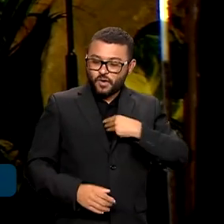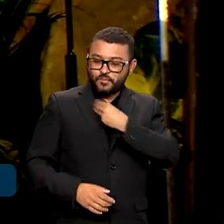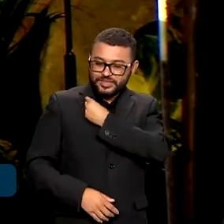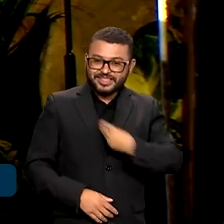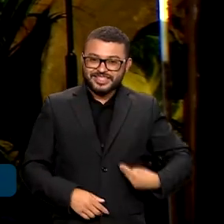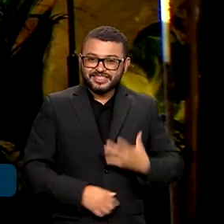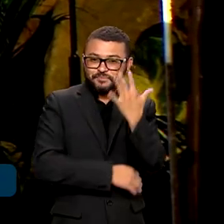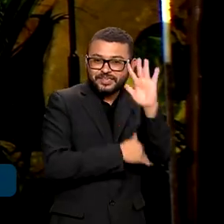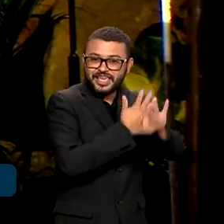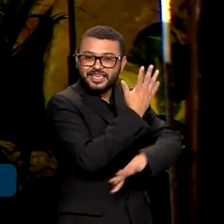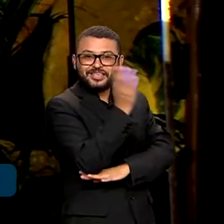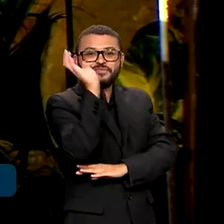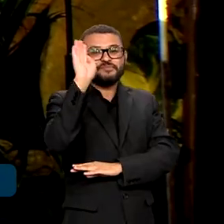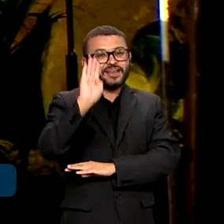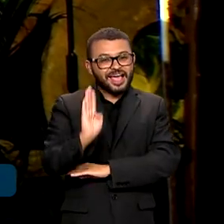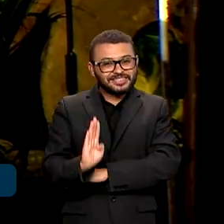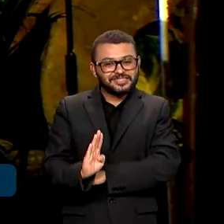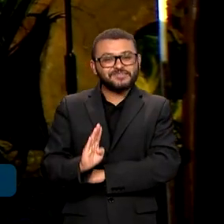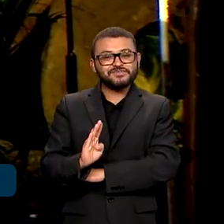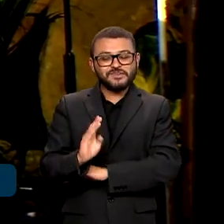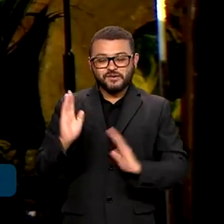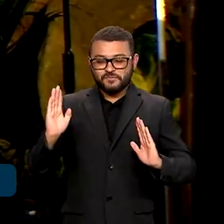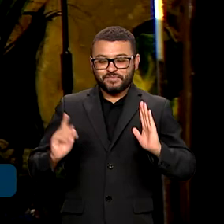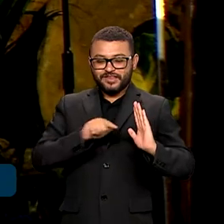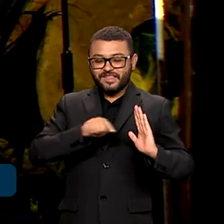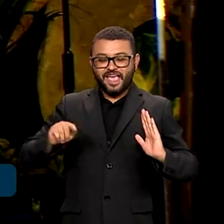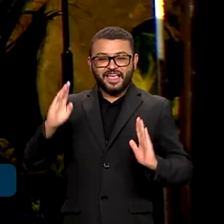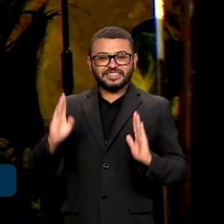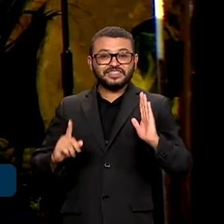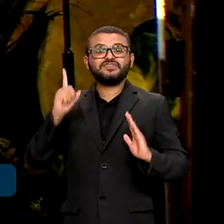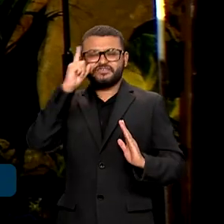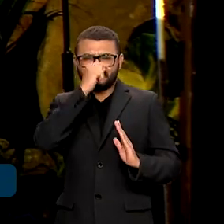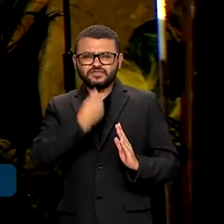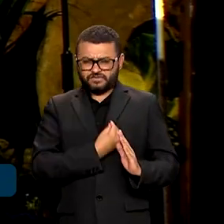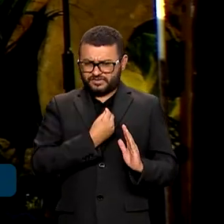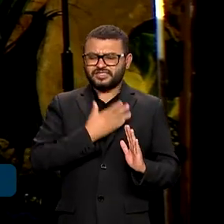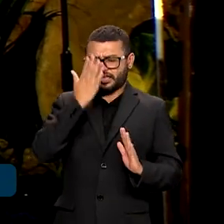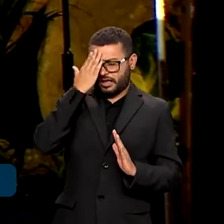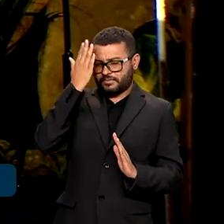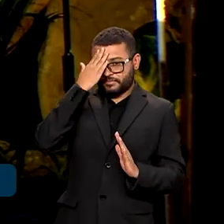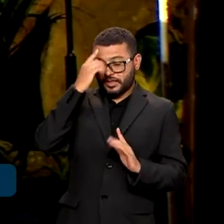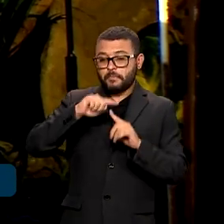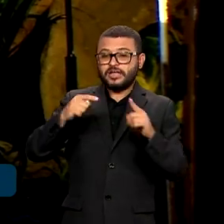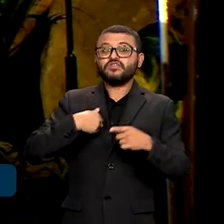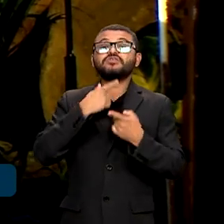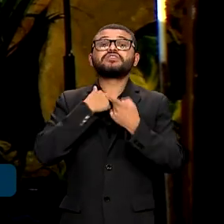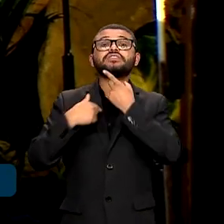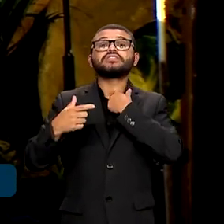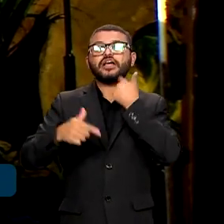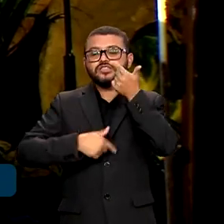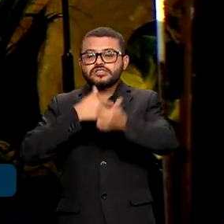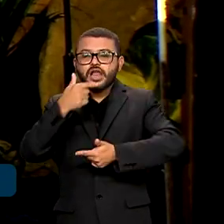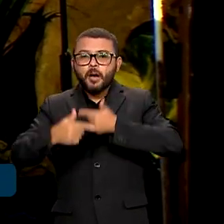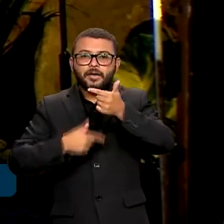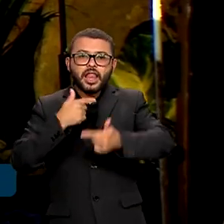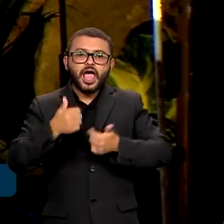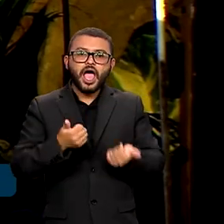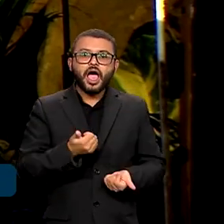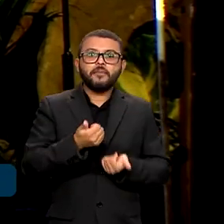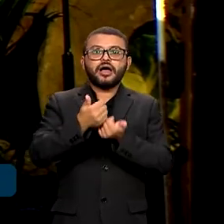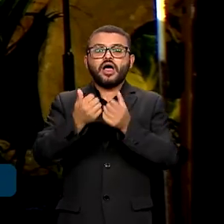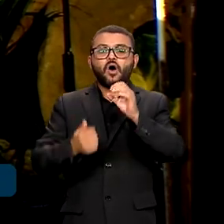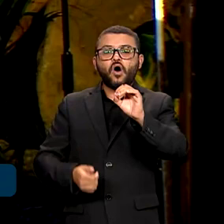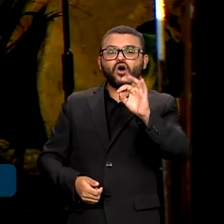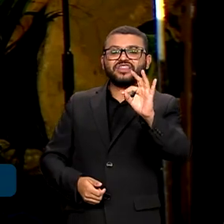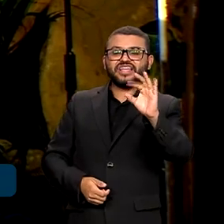do Brasil em um dos momentos mais difíceis. Mas eu quero trabalhar no âmbito da